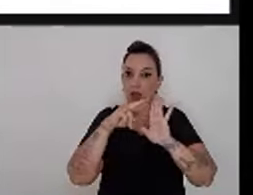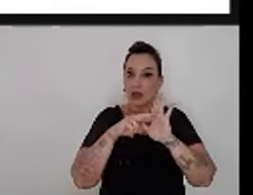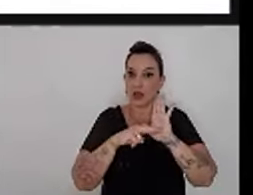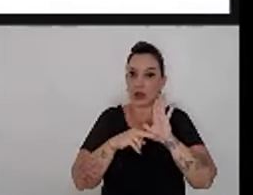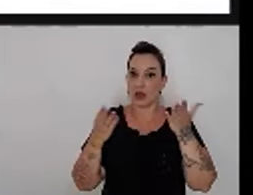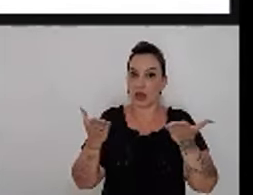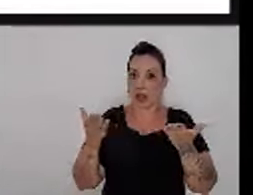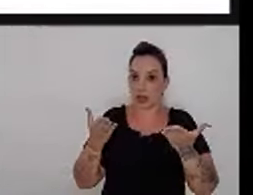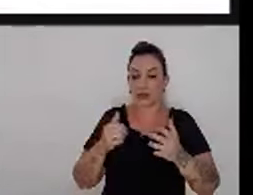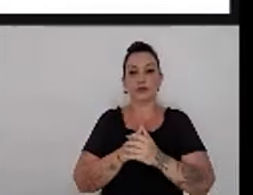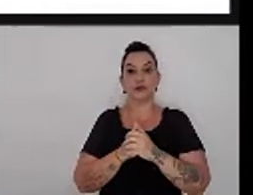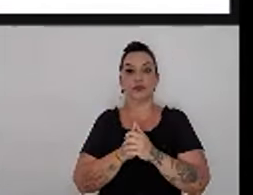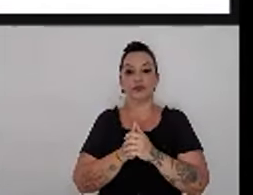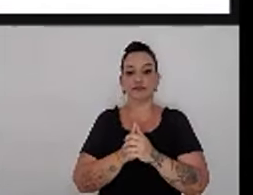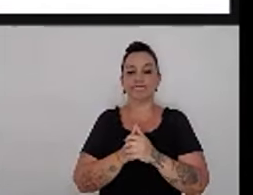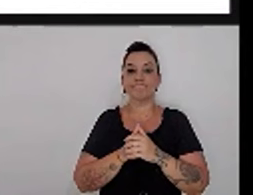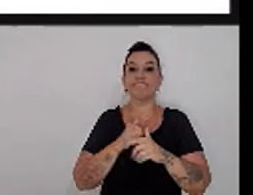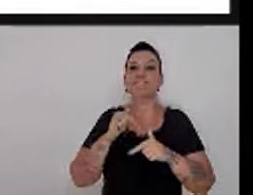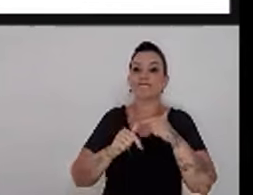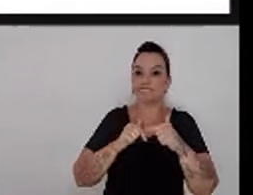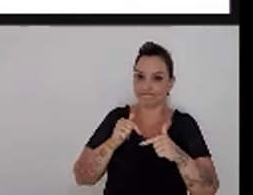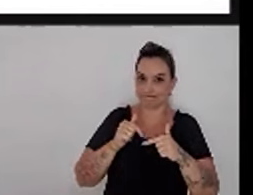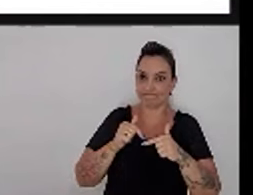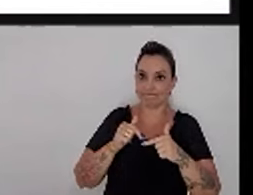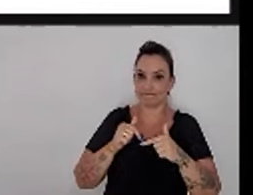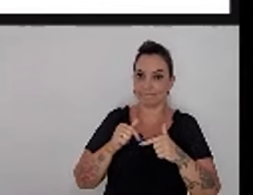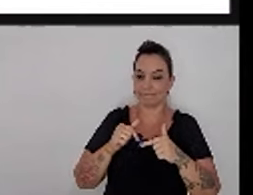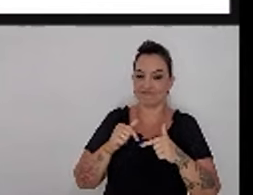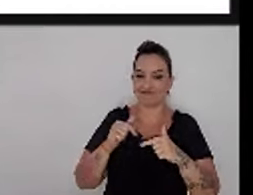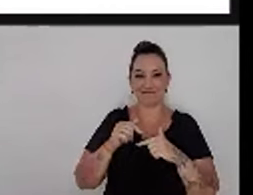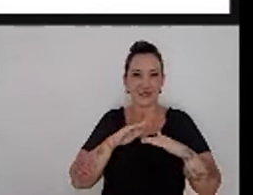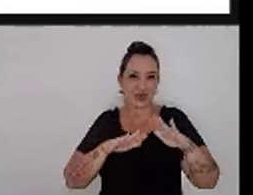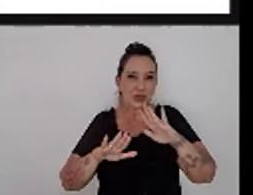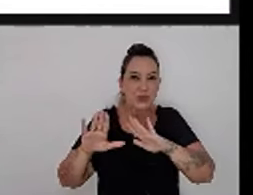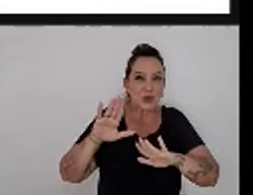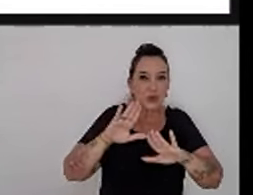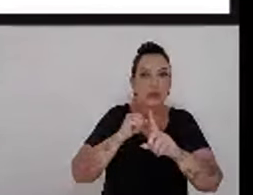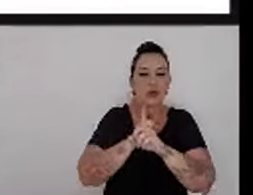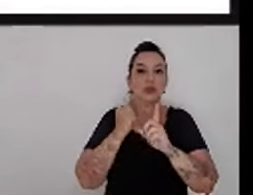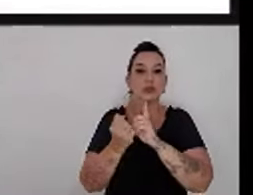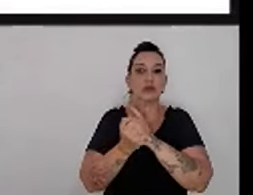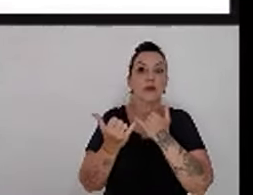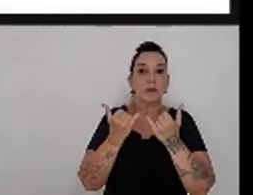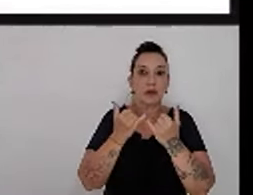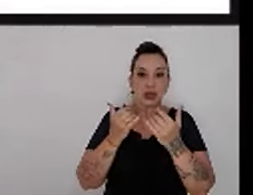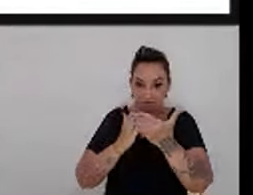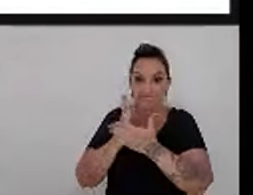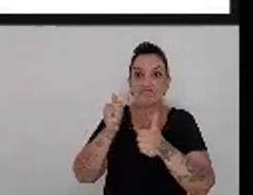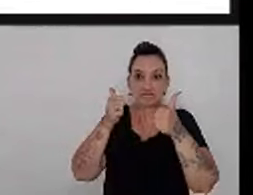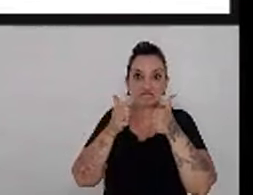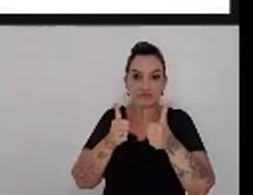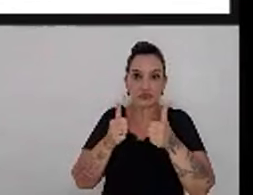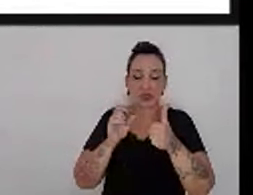normas convencionais de gênero e sexualidade atuam ainda de modo bastante vigoroso na sociedade e parecem validar